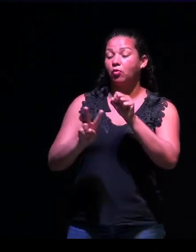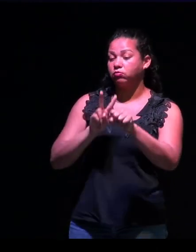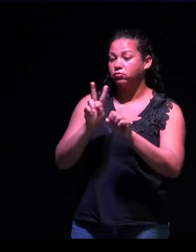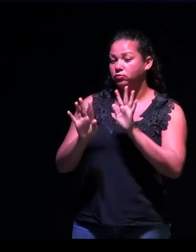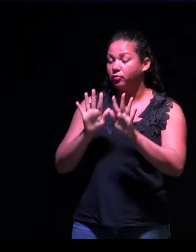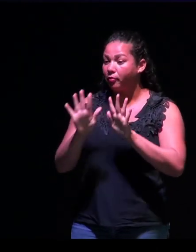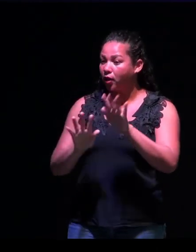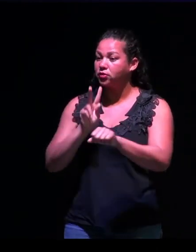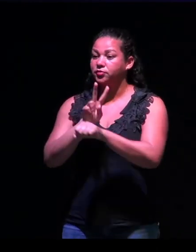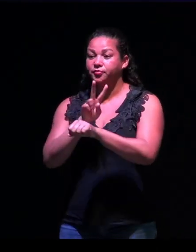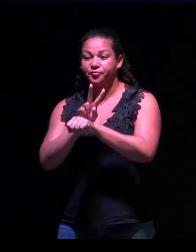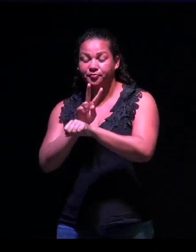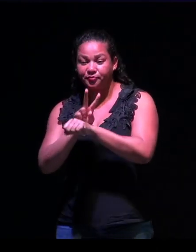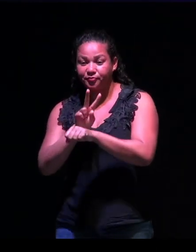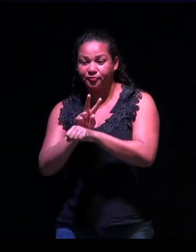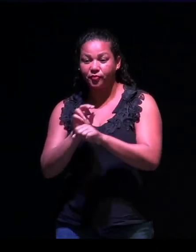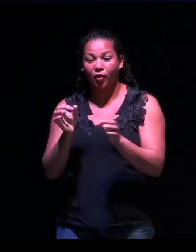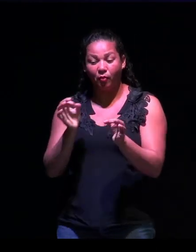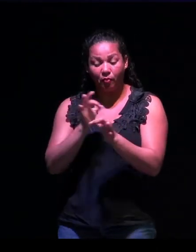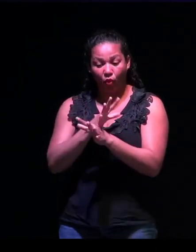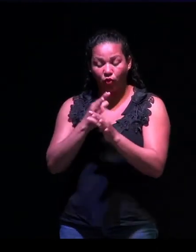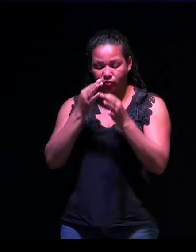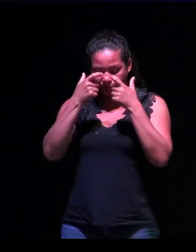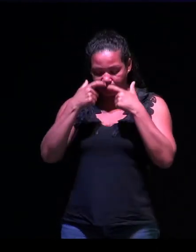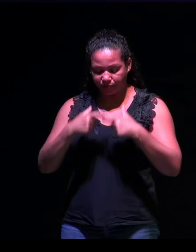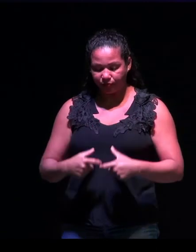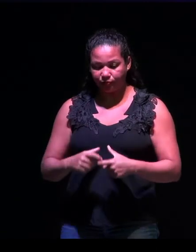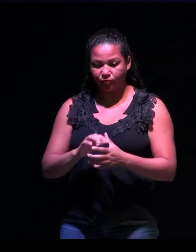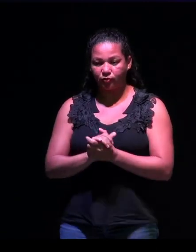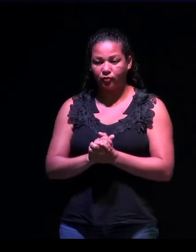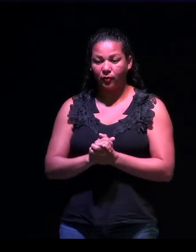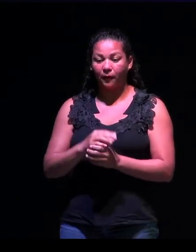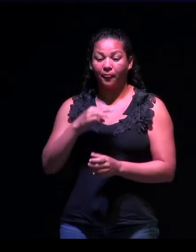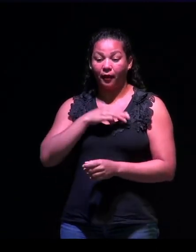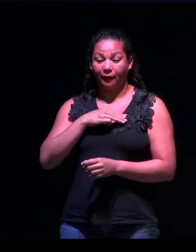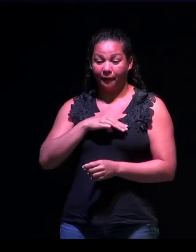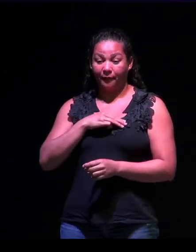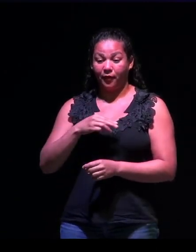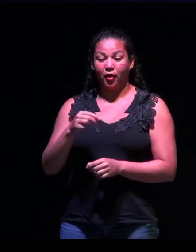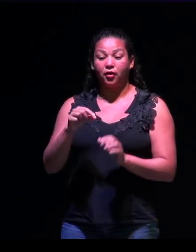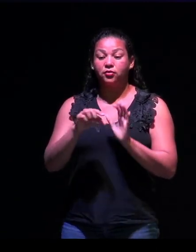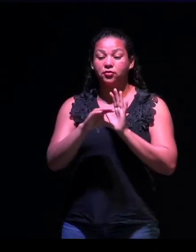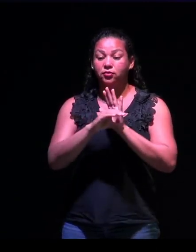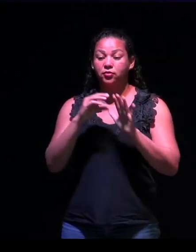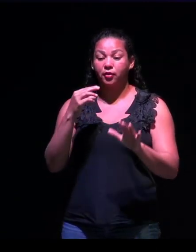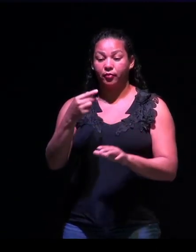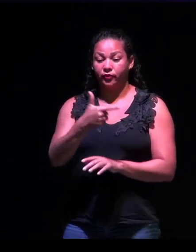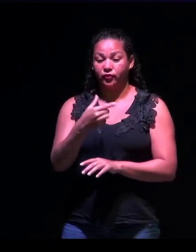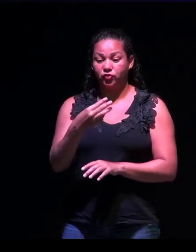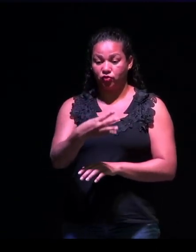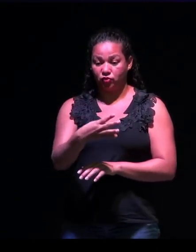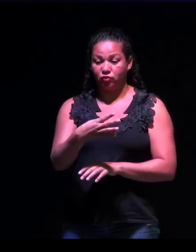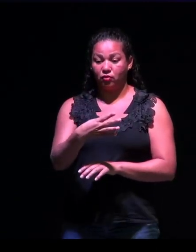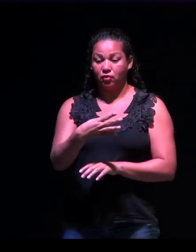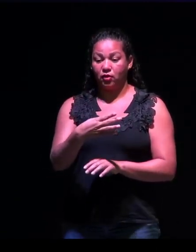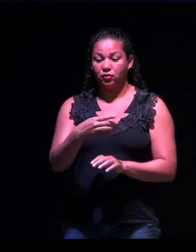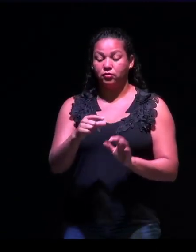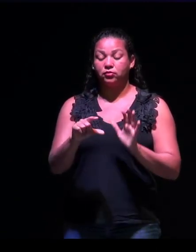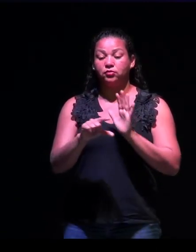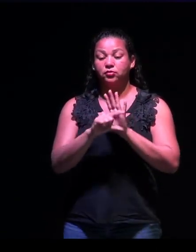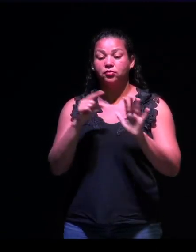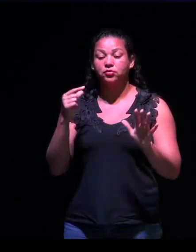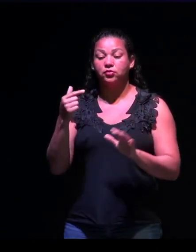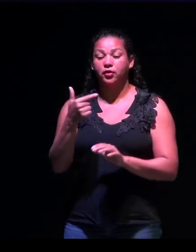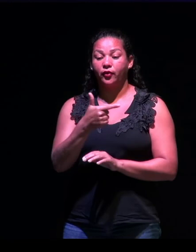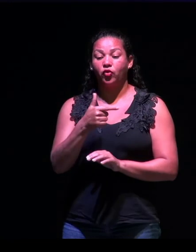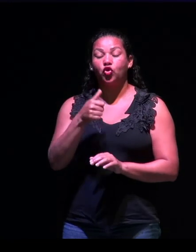aqui, em Mateus capítulo 24, versículo 29. No domingo passado eu li em Mateus capítulo 24,